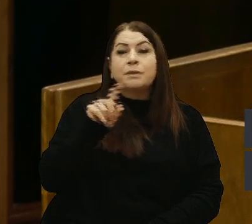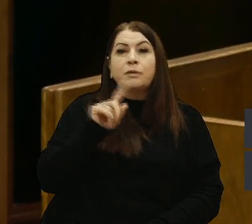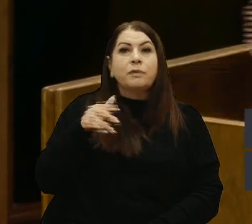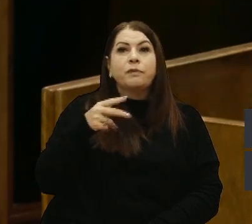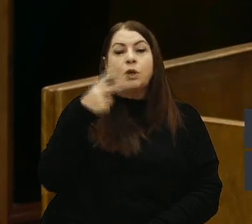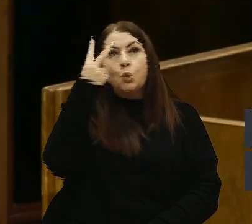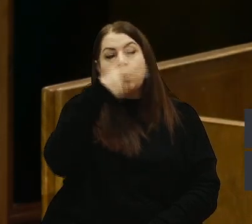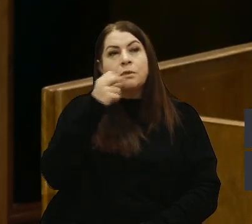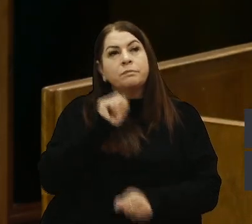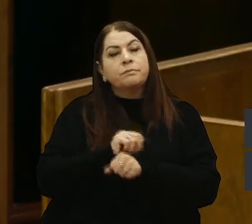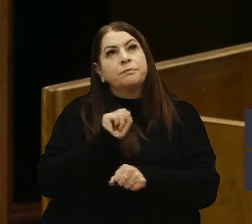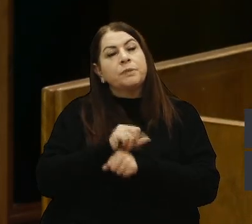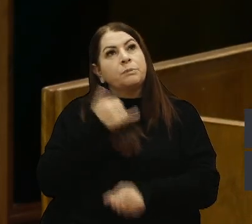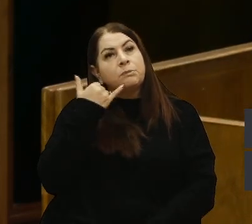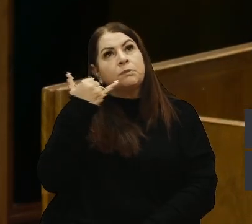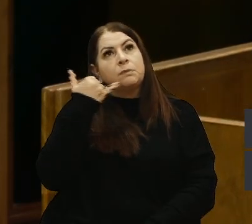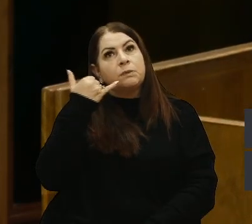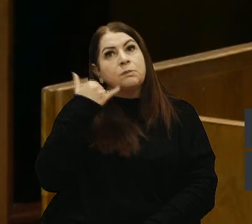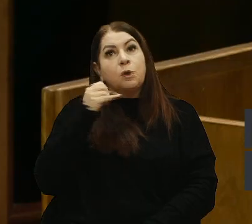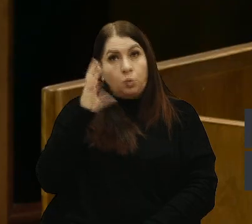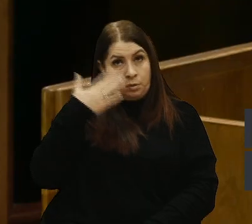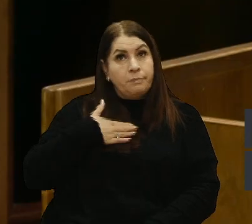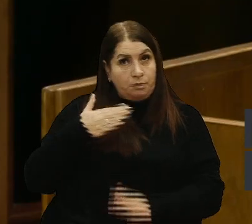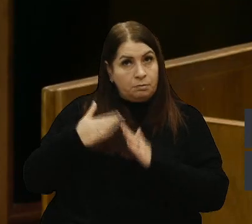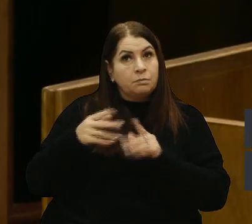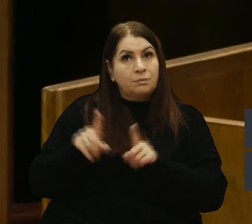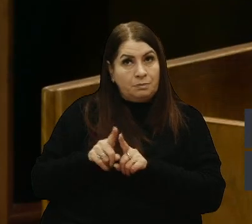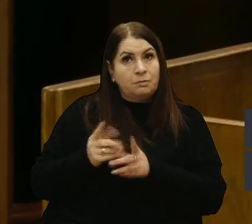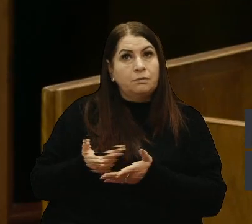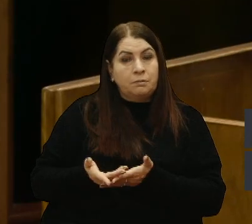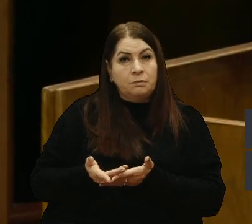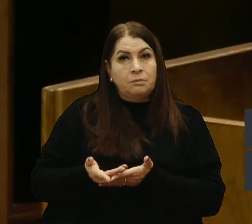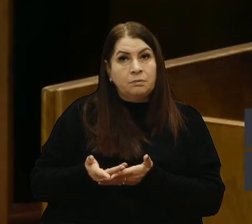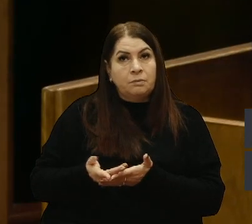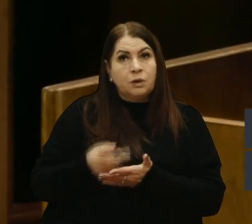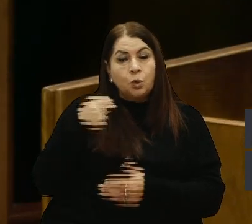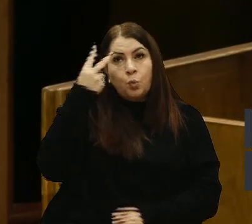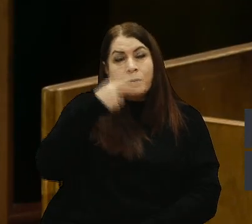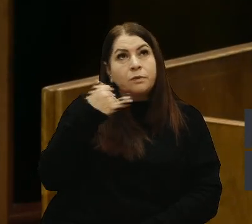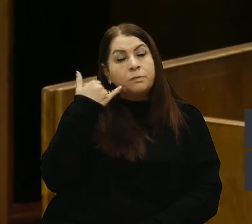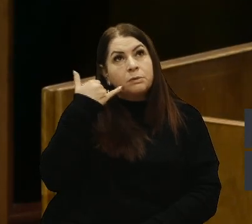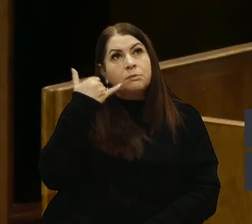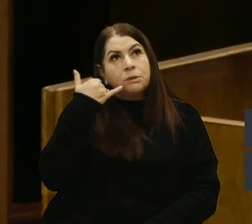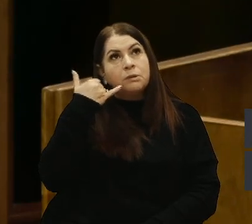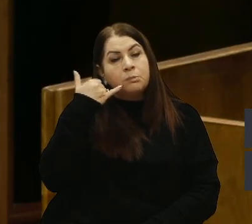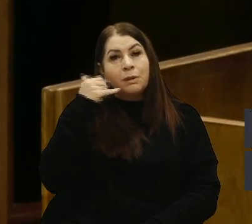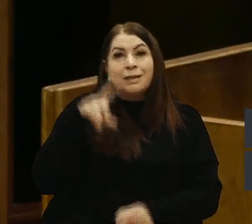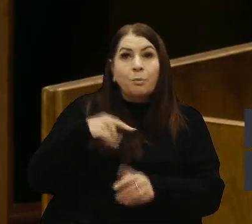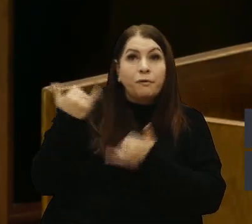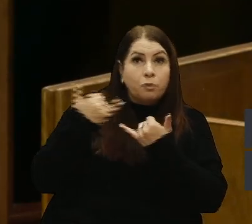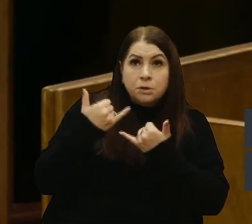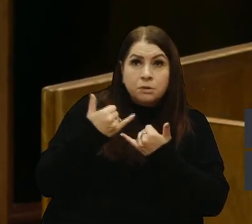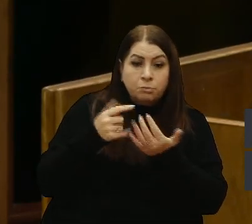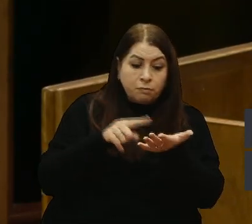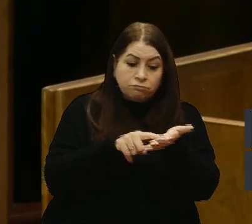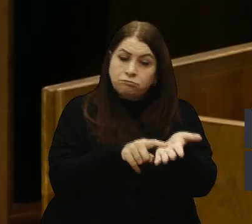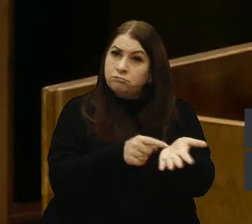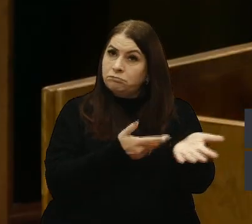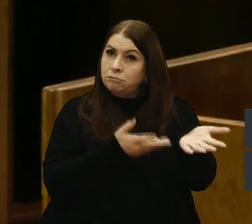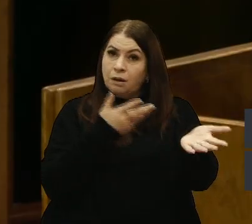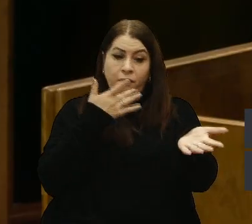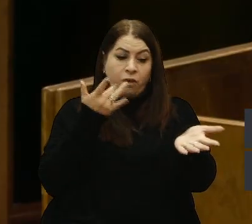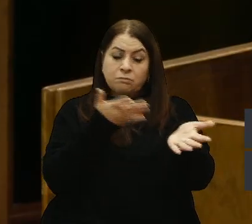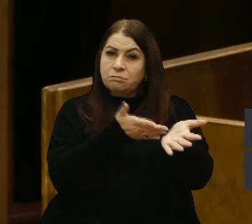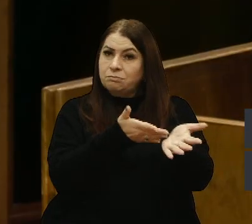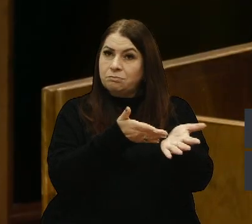2 horas na fila? Isso acontece na minha casa também. Fica 2 horas na fila para saber uma informação que podia ser vista aqui, ó,